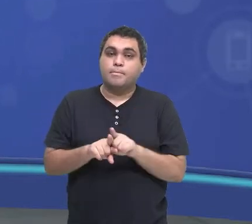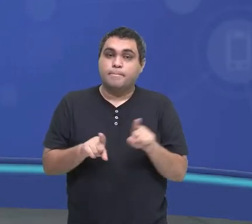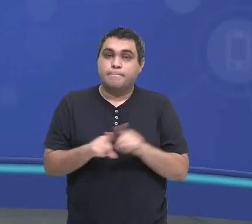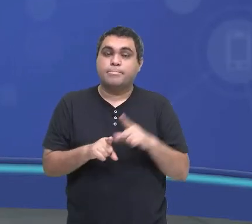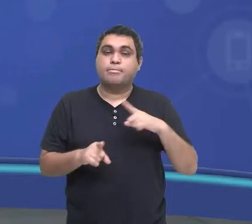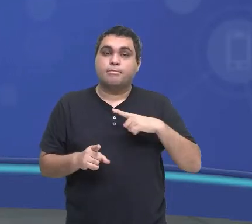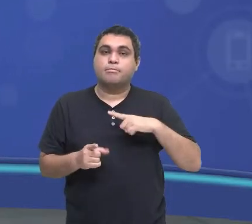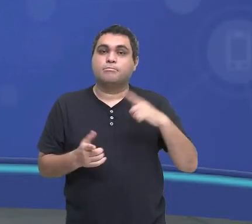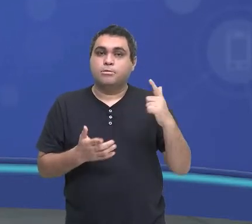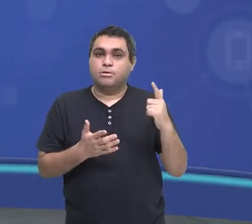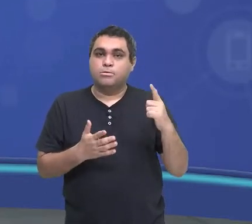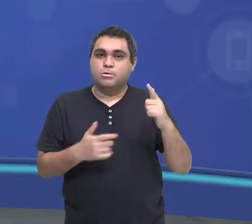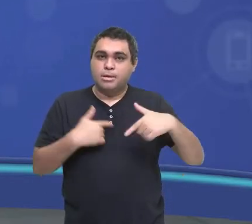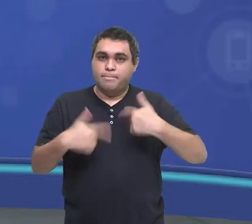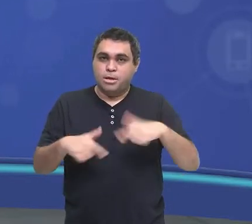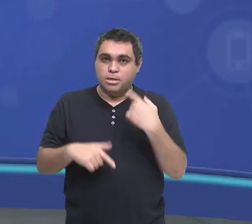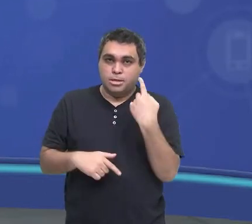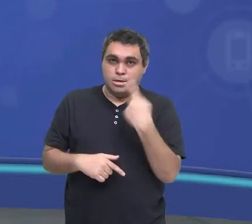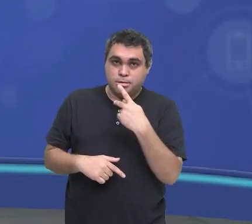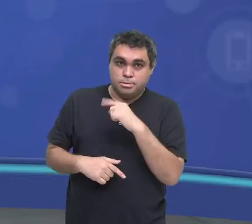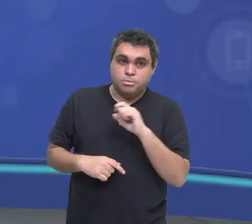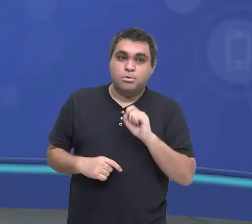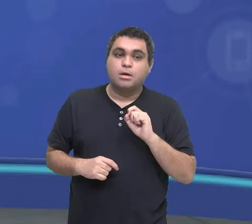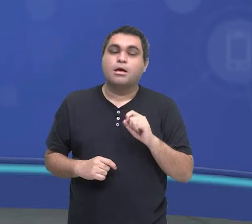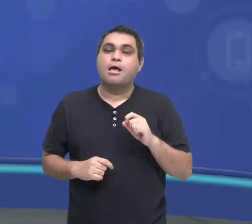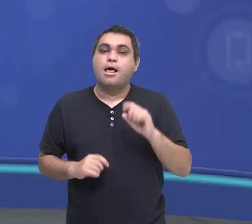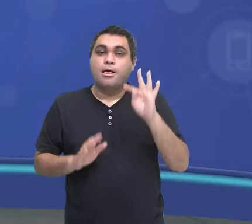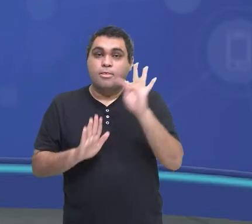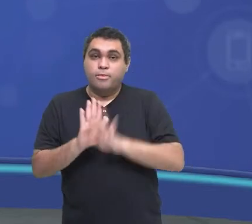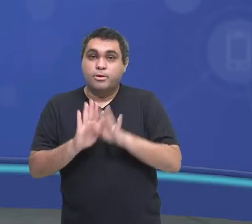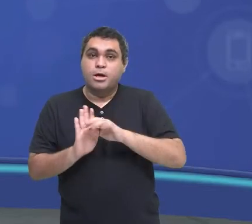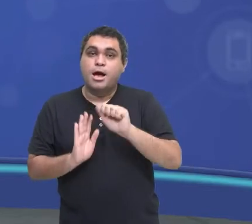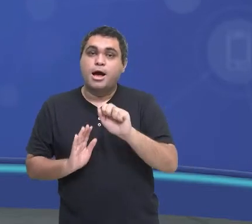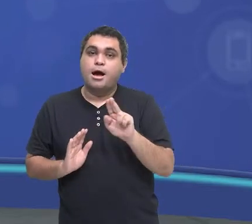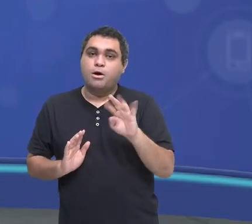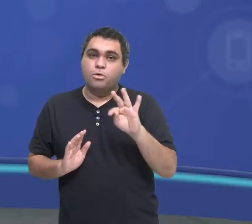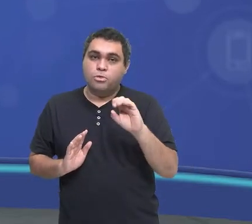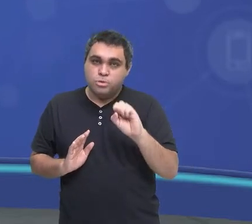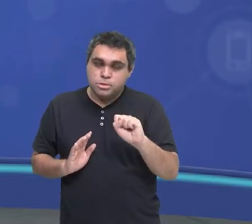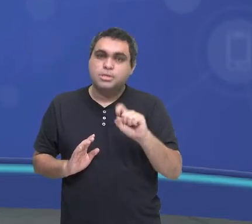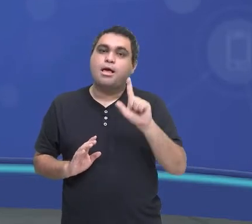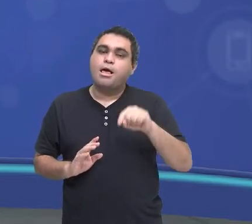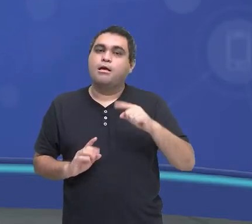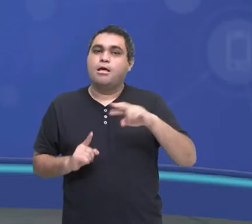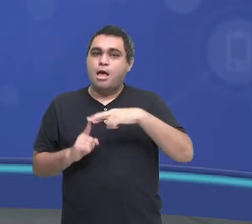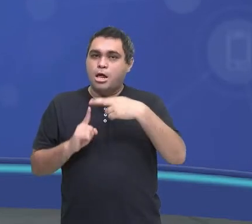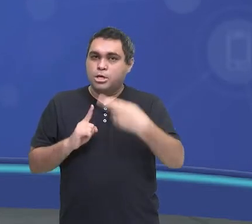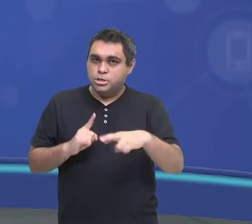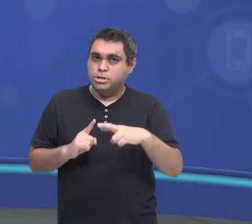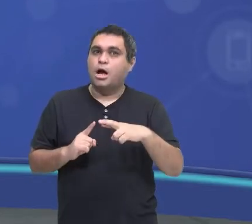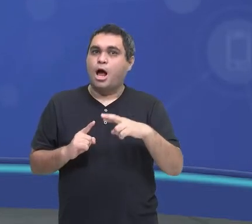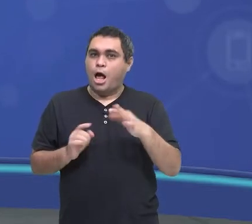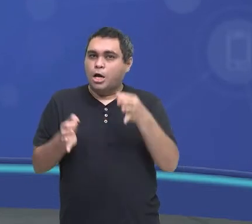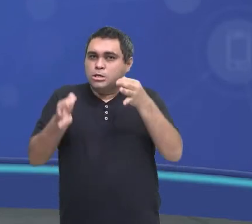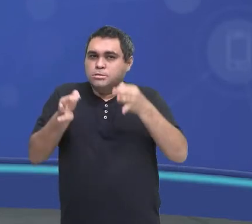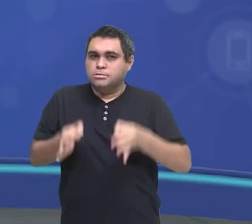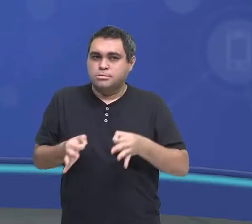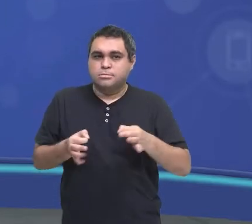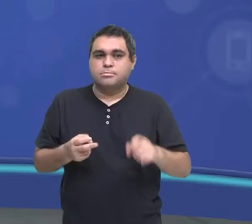divide-se em autos, que são textos de inclinação religiosa e moralizante. O que mais que nós temos aqui? Olha